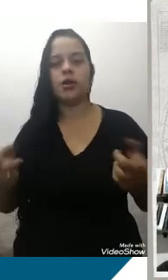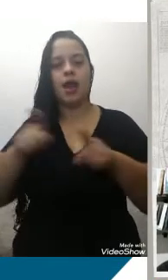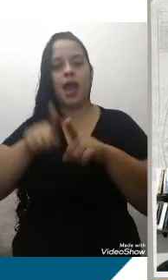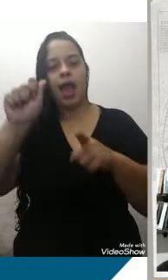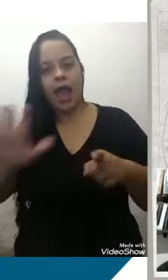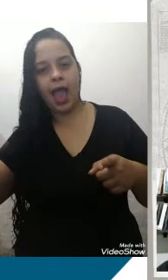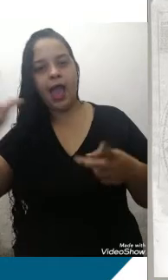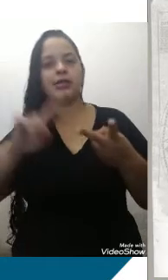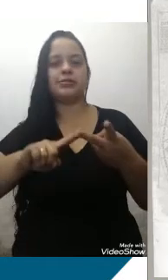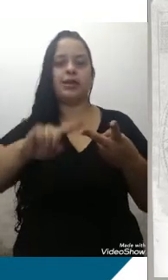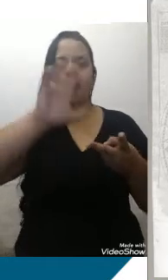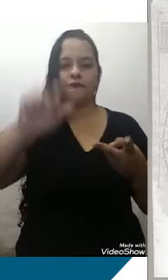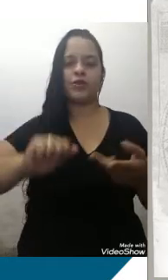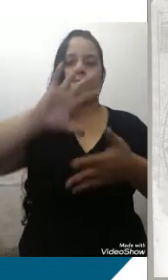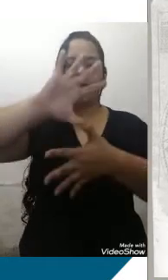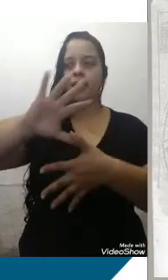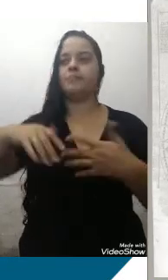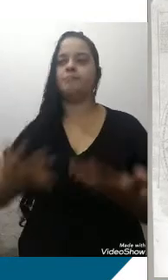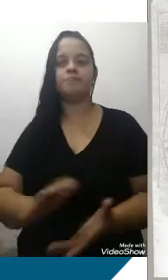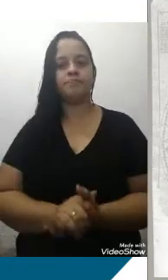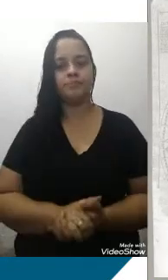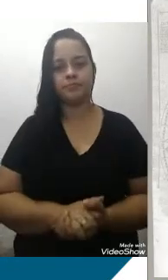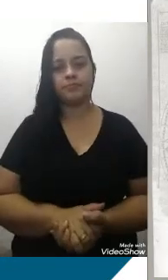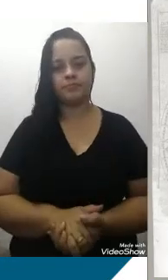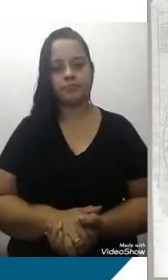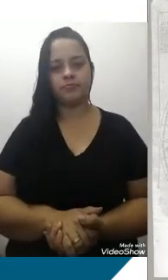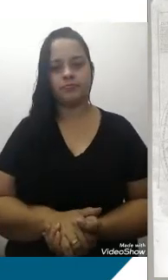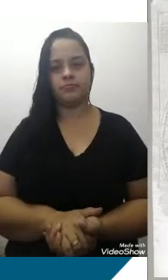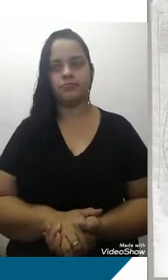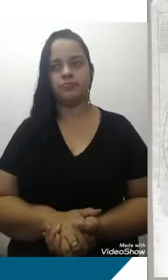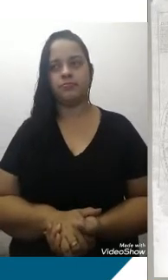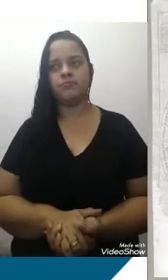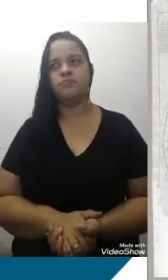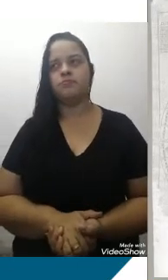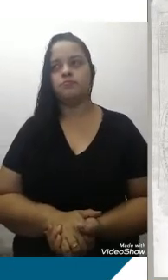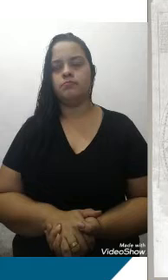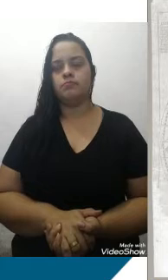também da América.